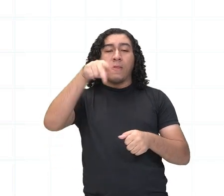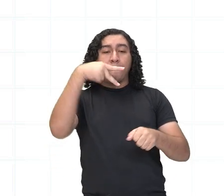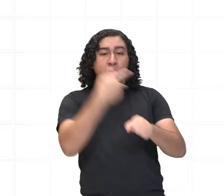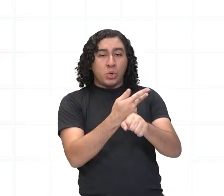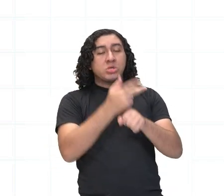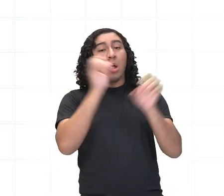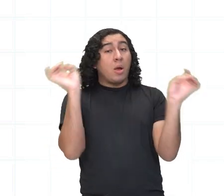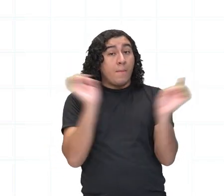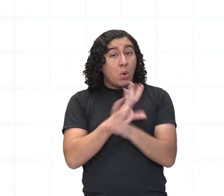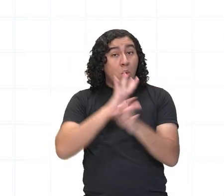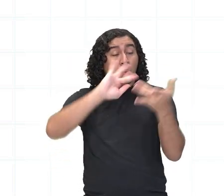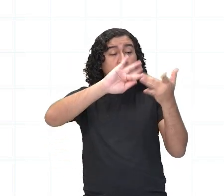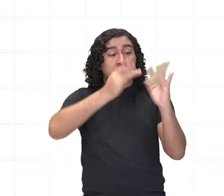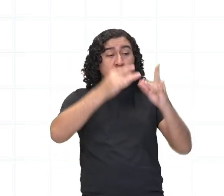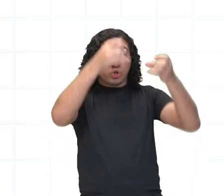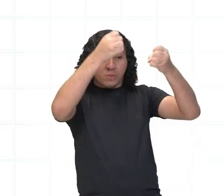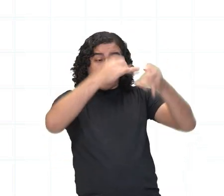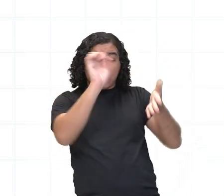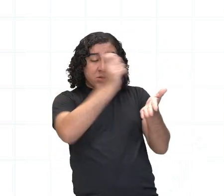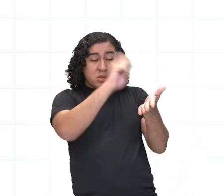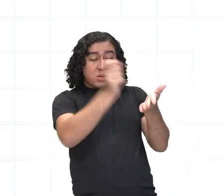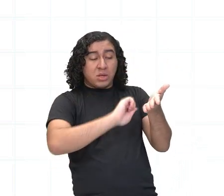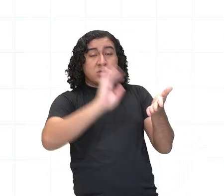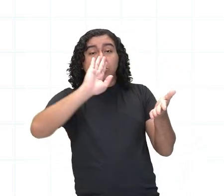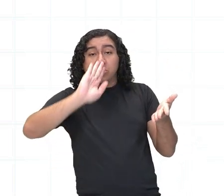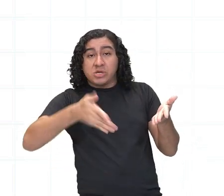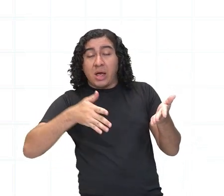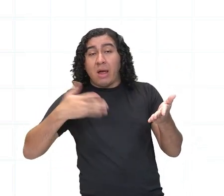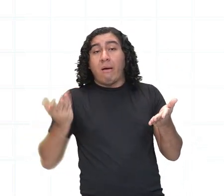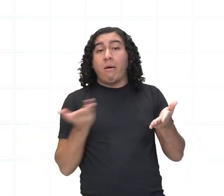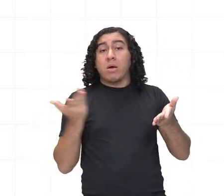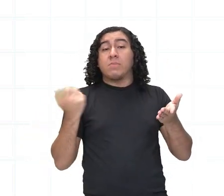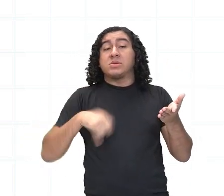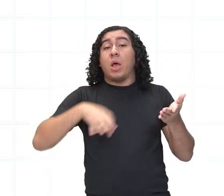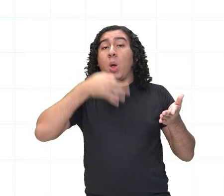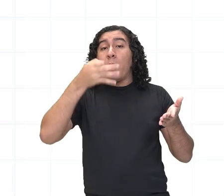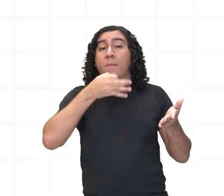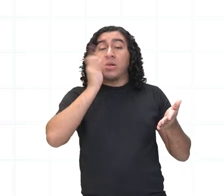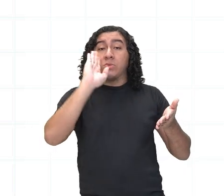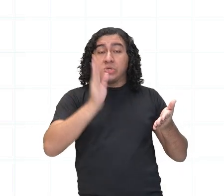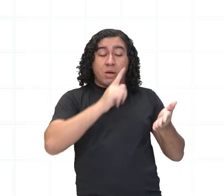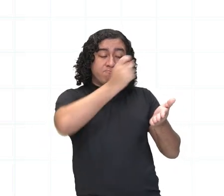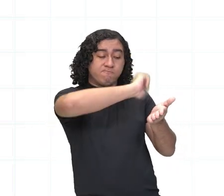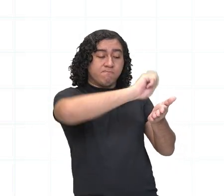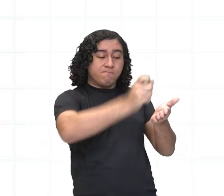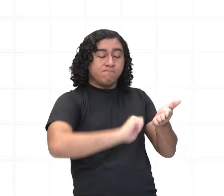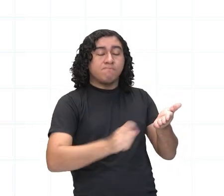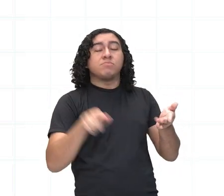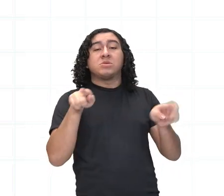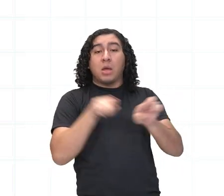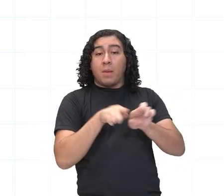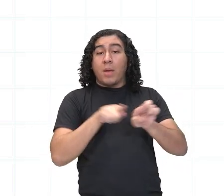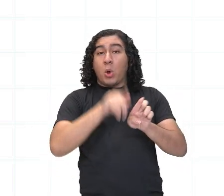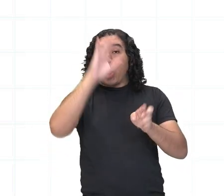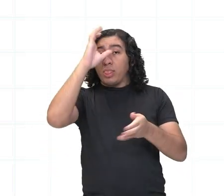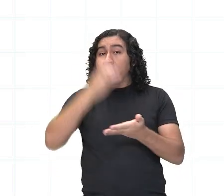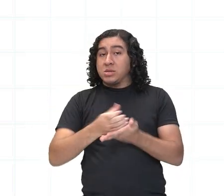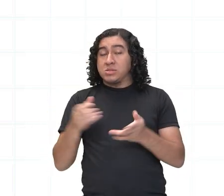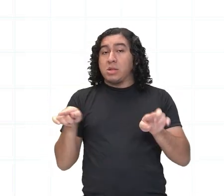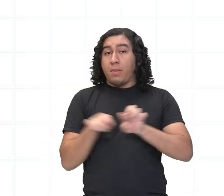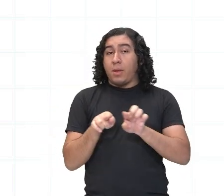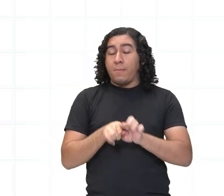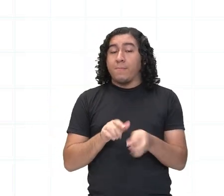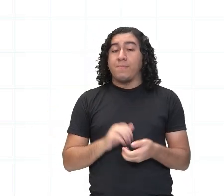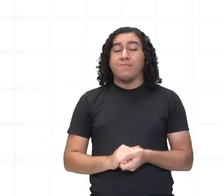a contextualização, costuma-se fazer, então, a expressão da opinião ou da tese, não é? E aí,